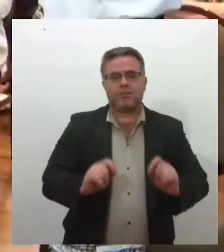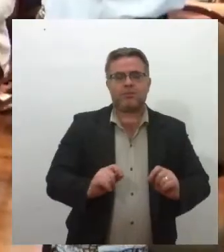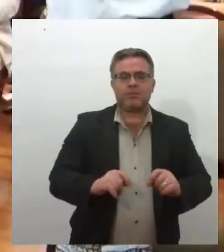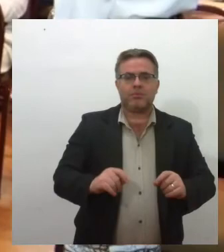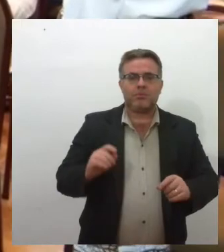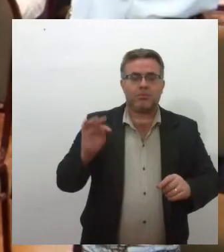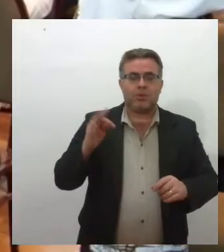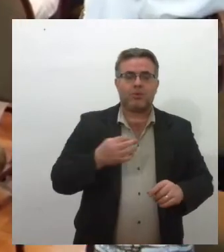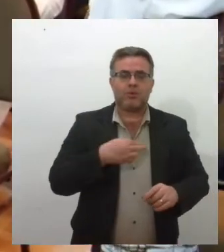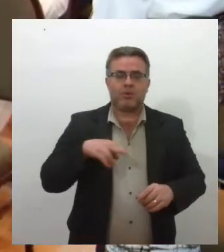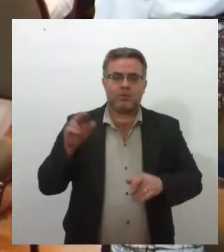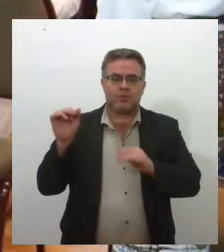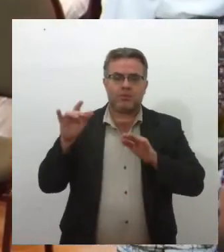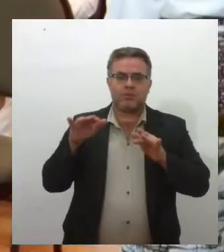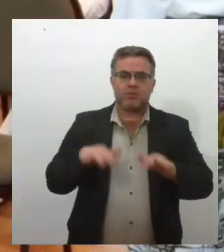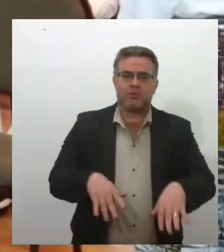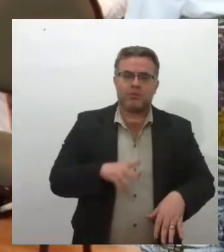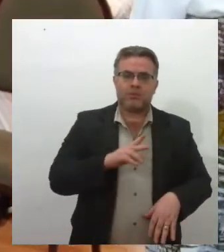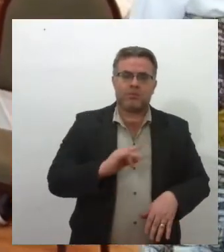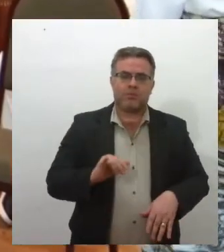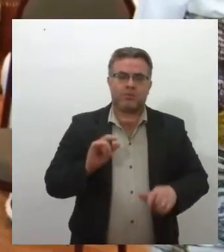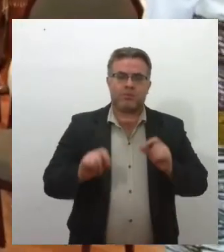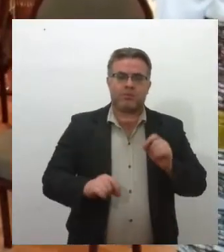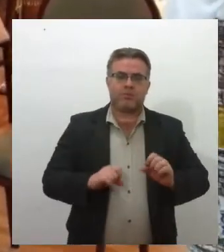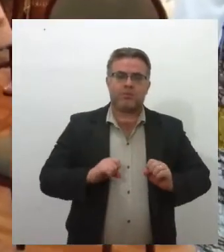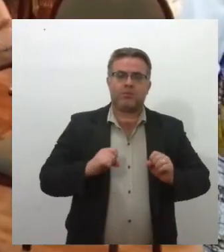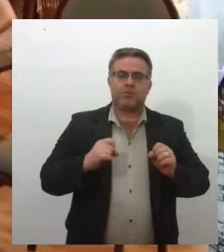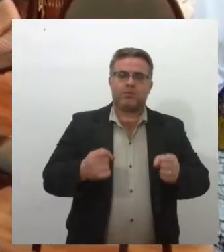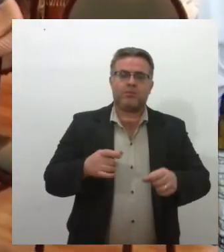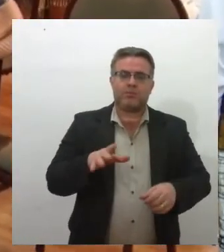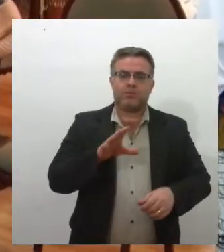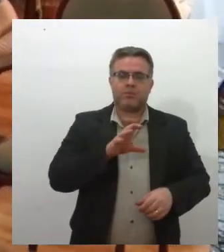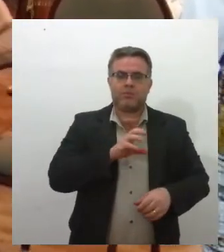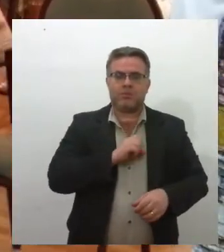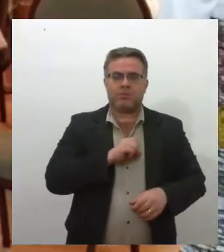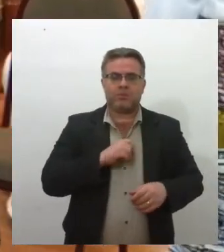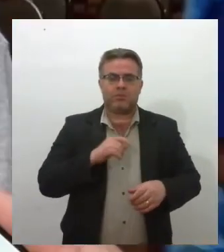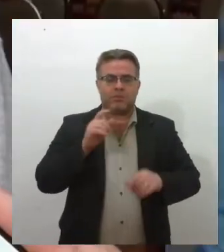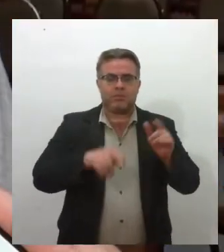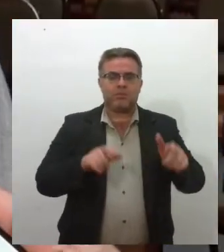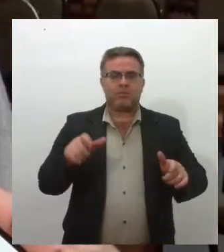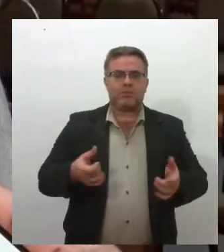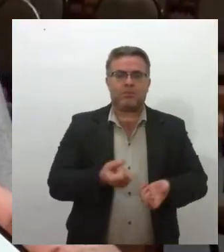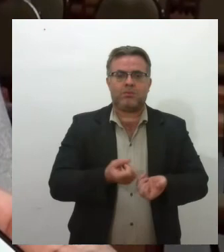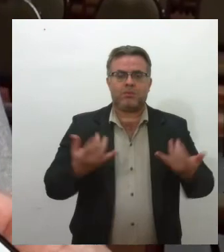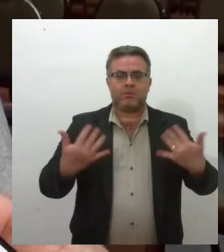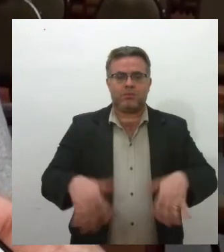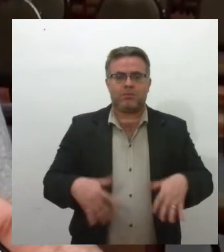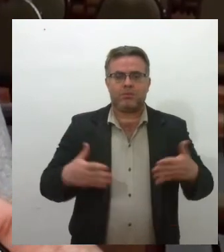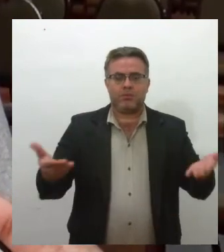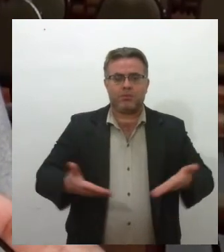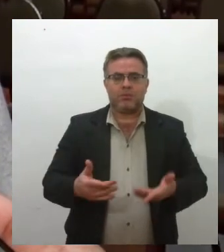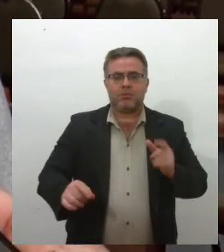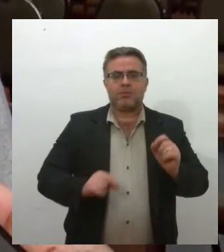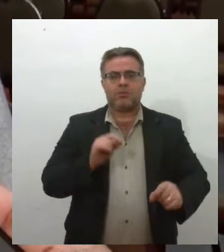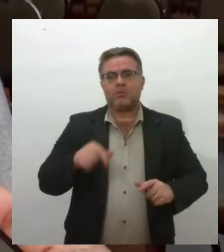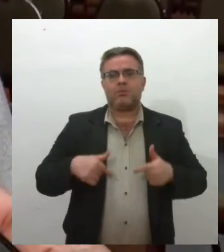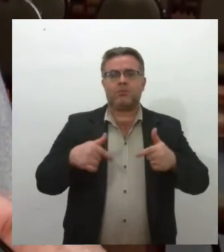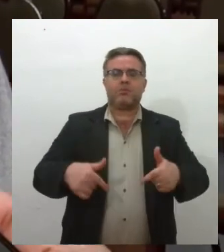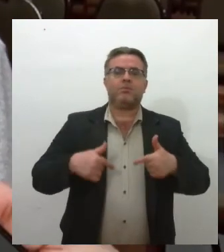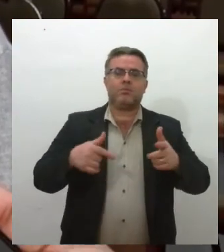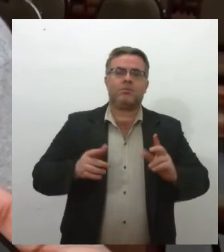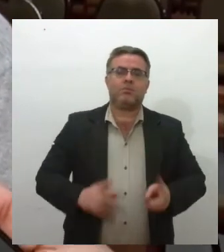anos a fé e a devoção de milhares de peregrinos. E agora nós estamos buscando